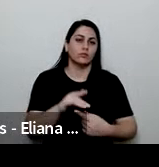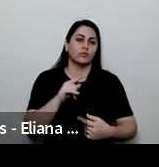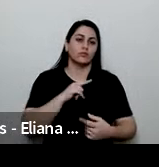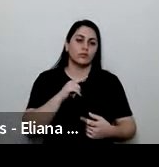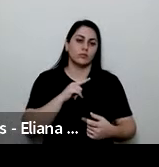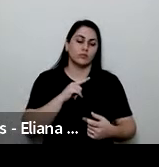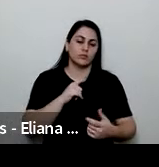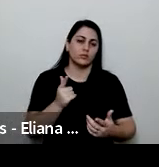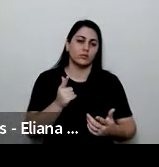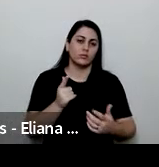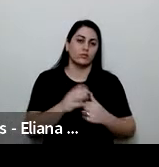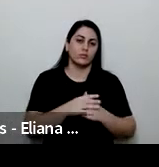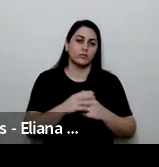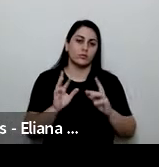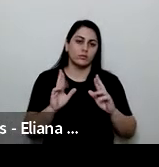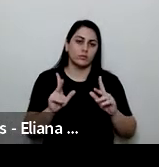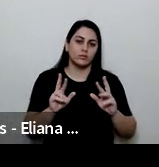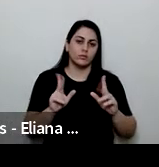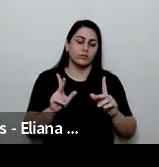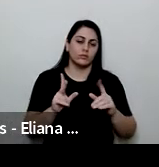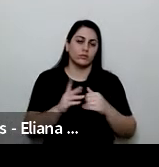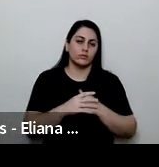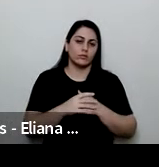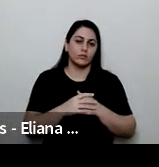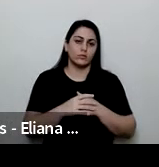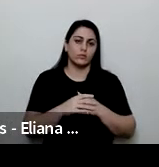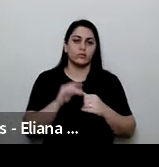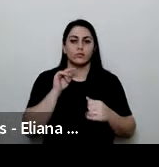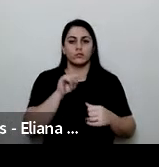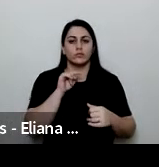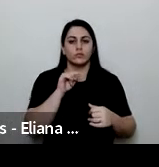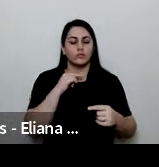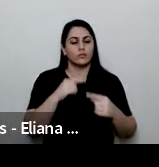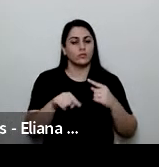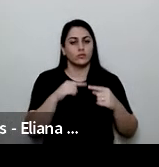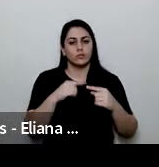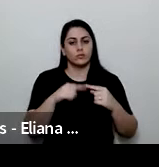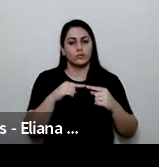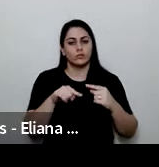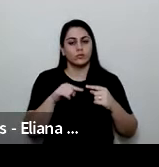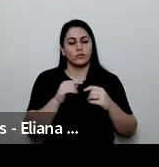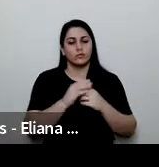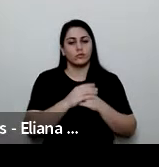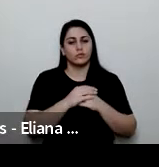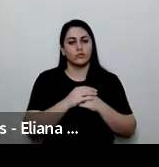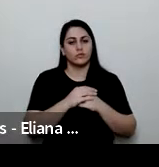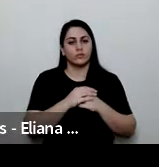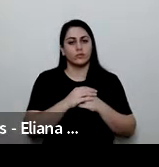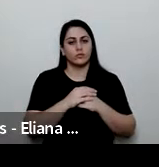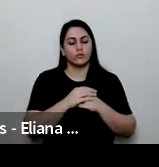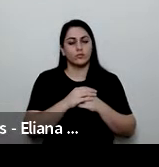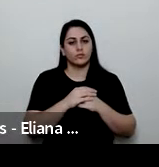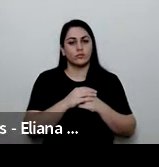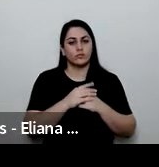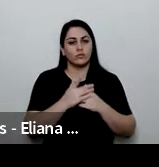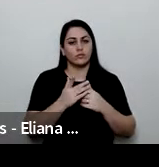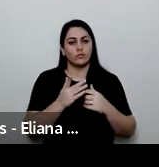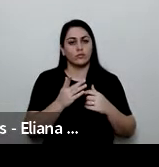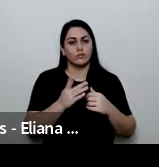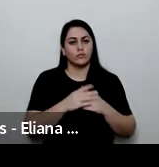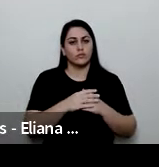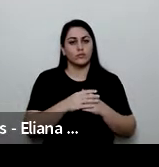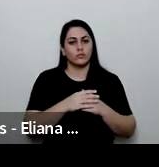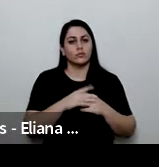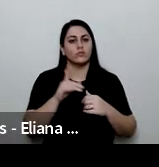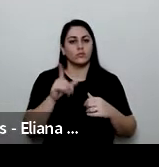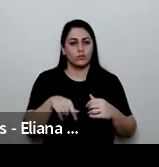destinos especialmente em função de que aqui não se trata de fato de matéria e jurídica